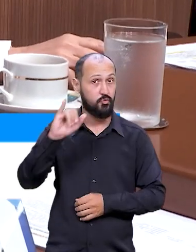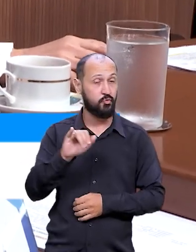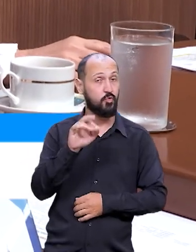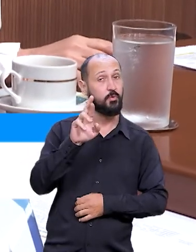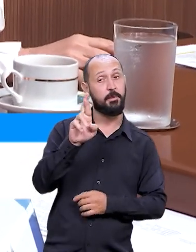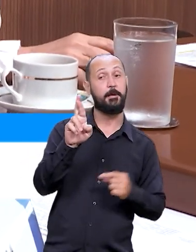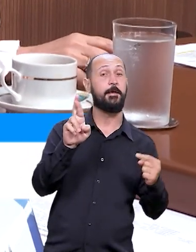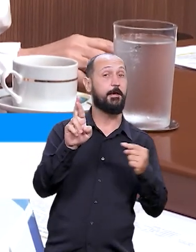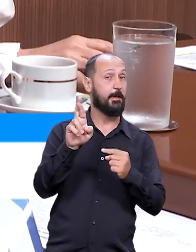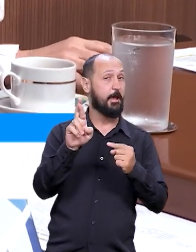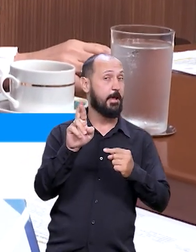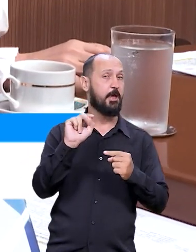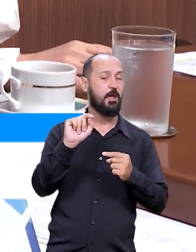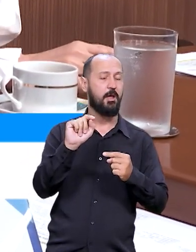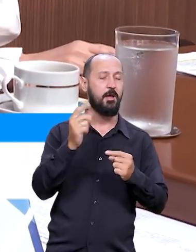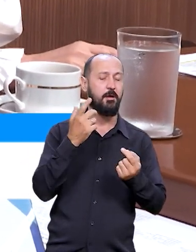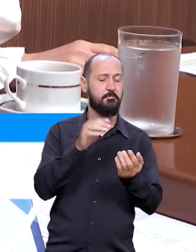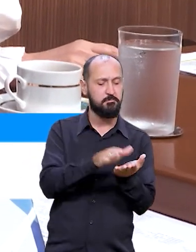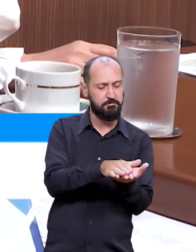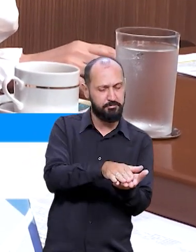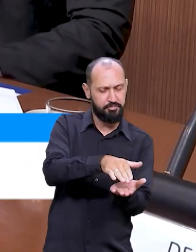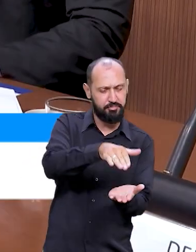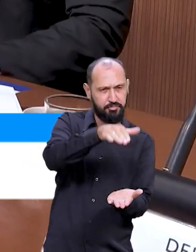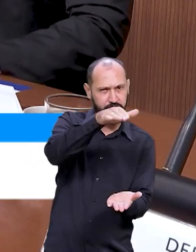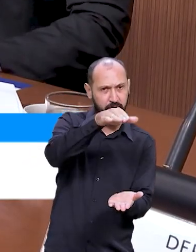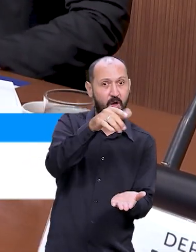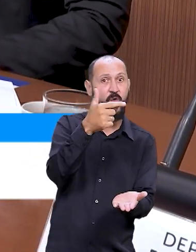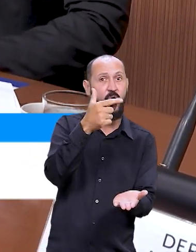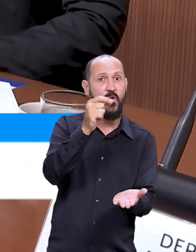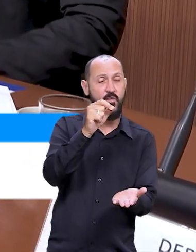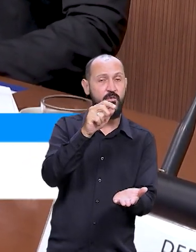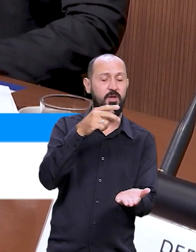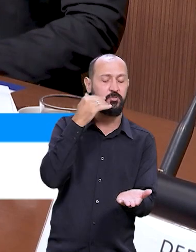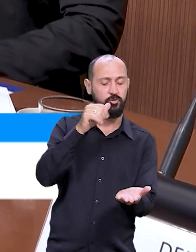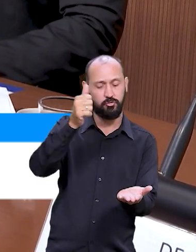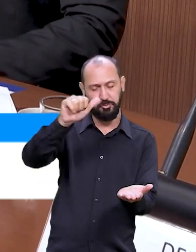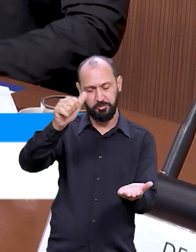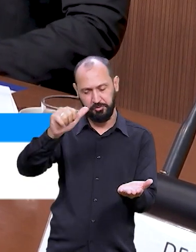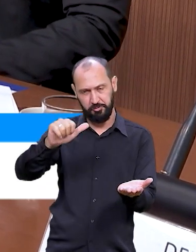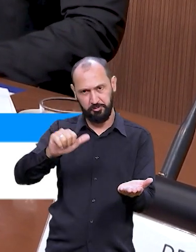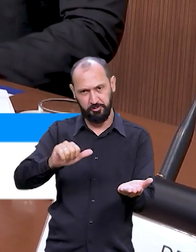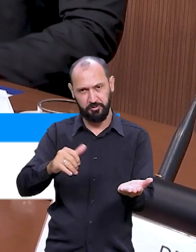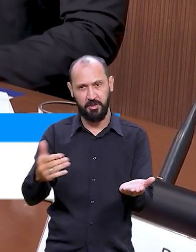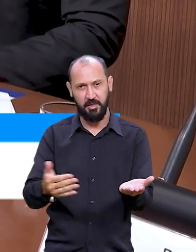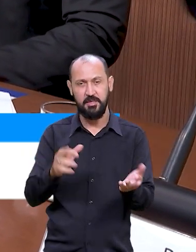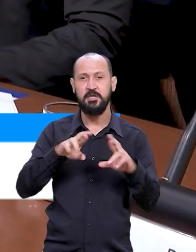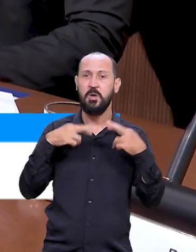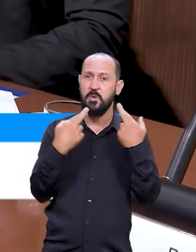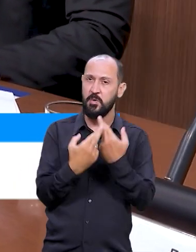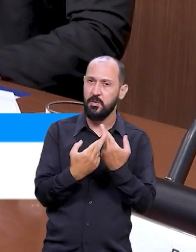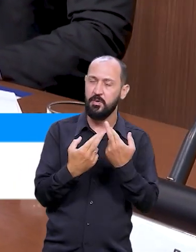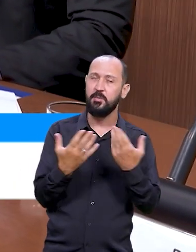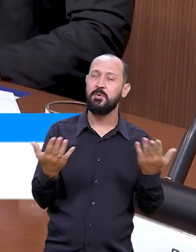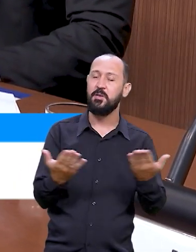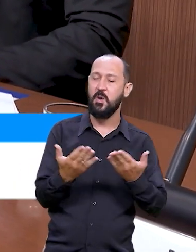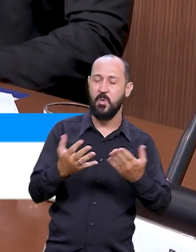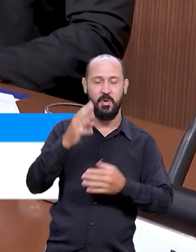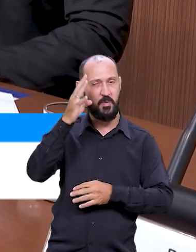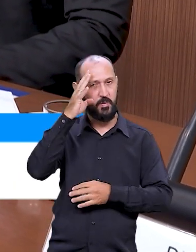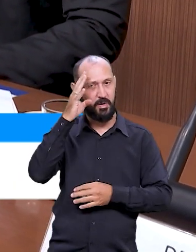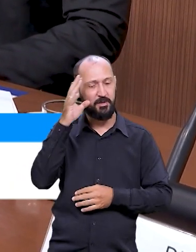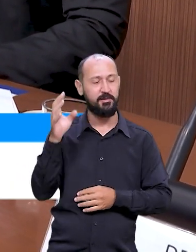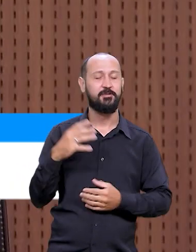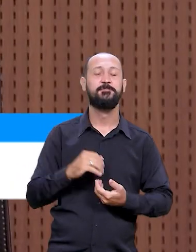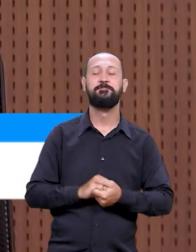A Comissão de Constituição, Justiça e Redação analisou cerca de 20 projetos na reunião desta quarta-feira, 6